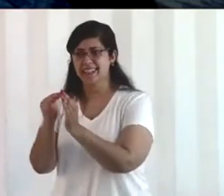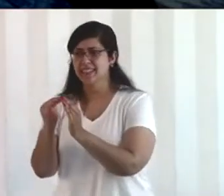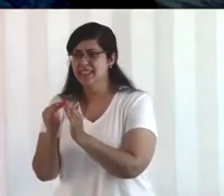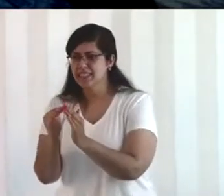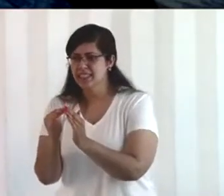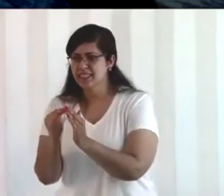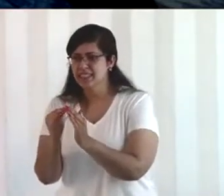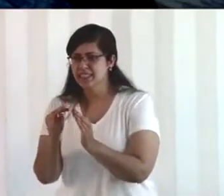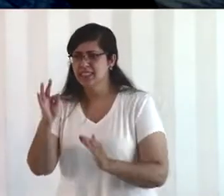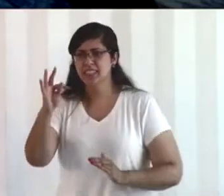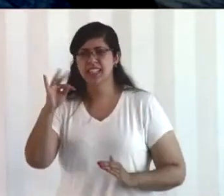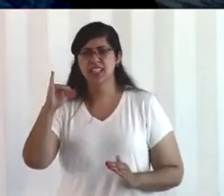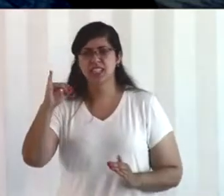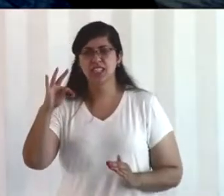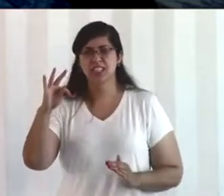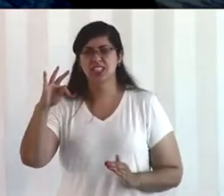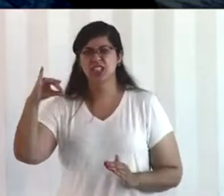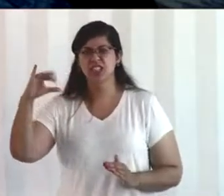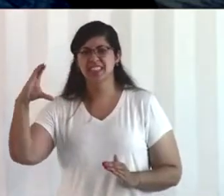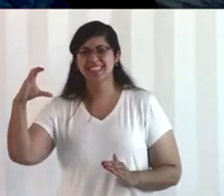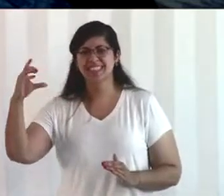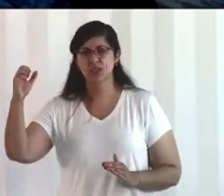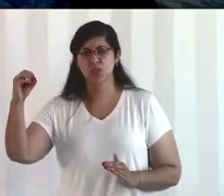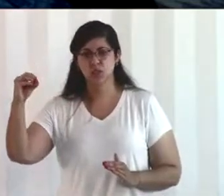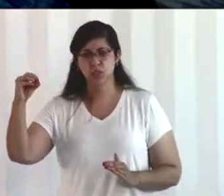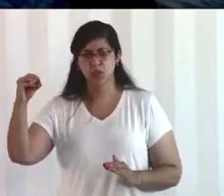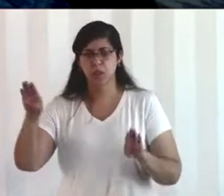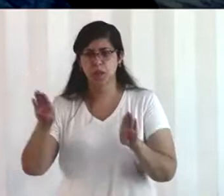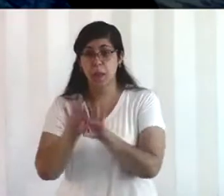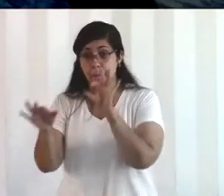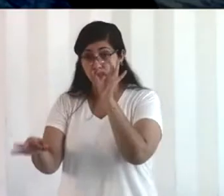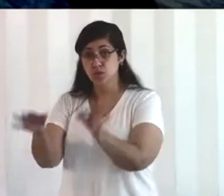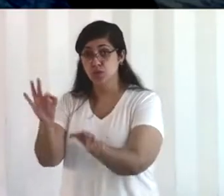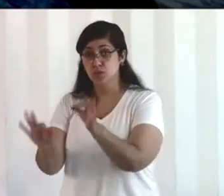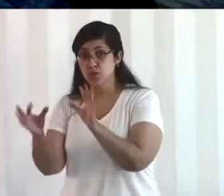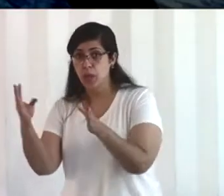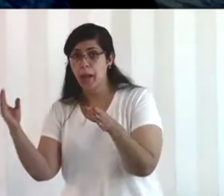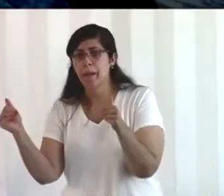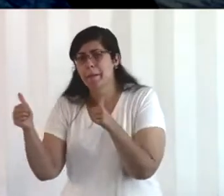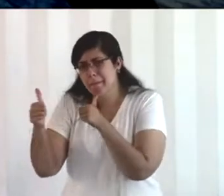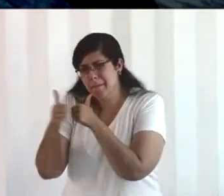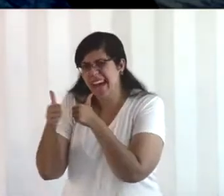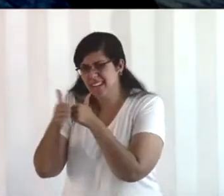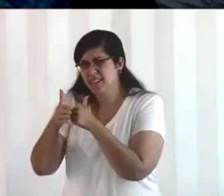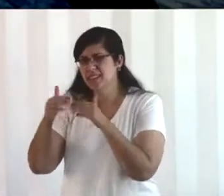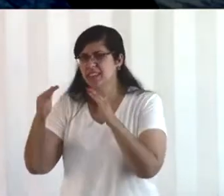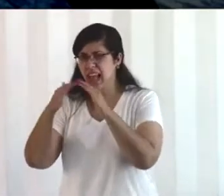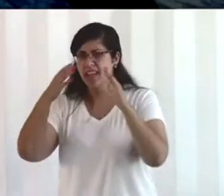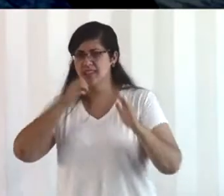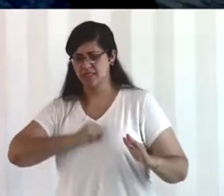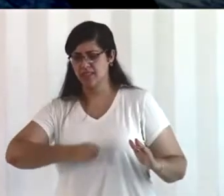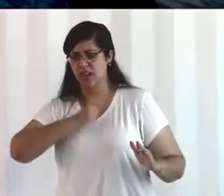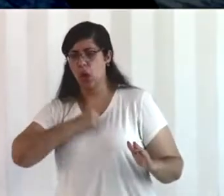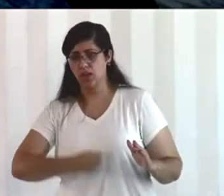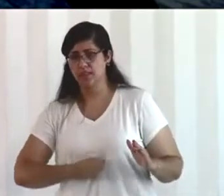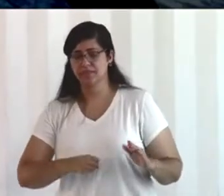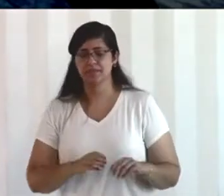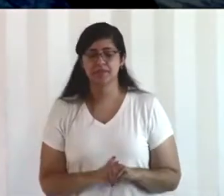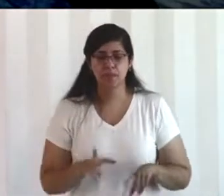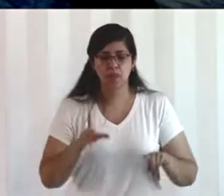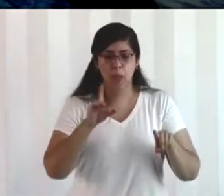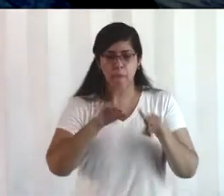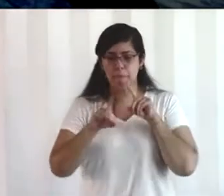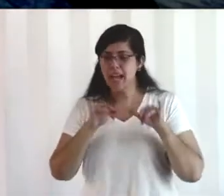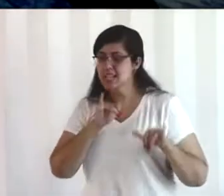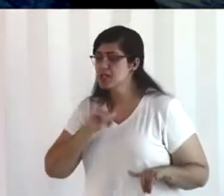era temente a Deus. A casa era contígua à sinagoga. Mas Crispo, o principal da sinagoga, creu